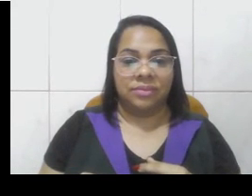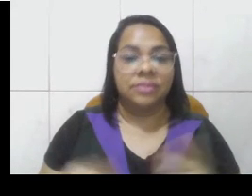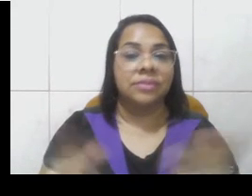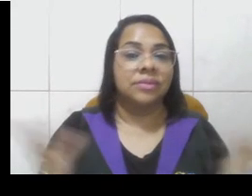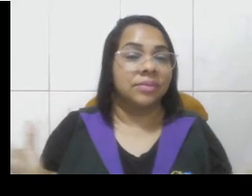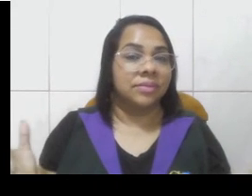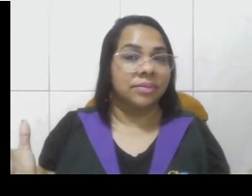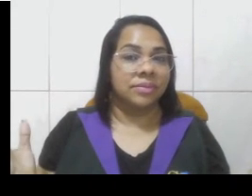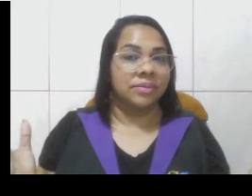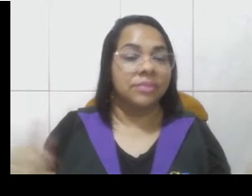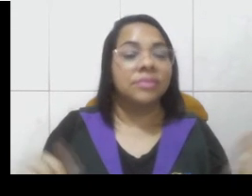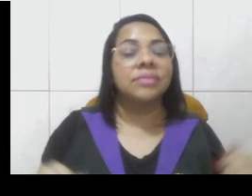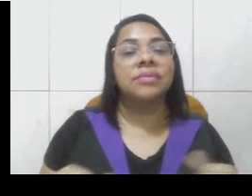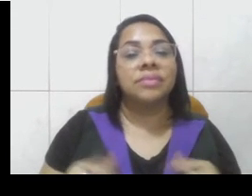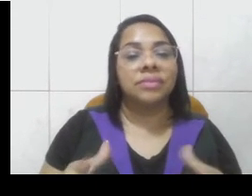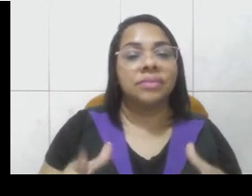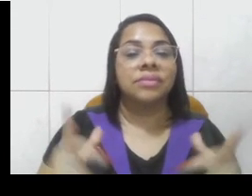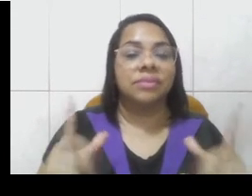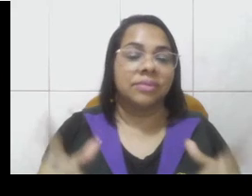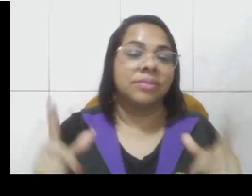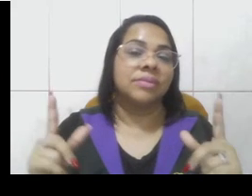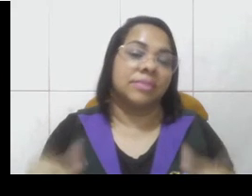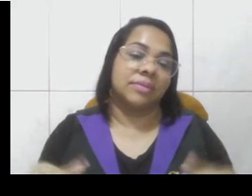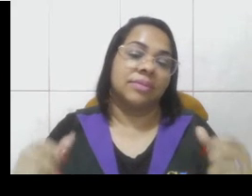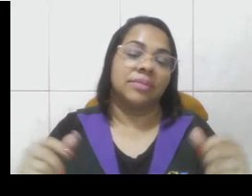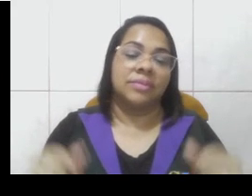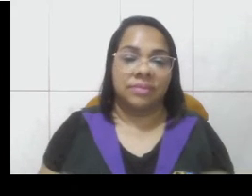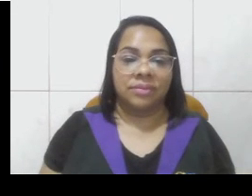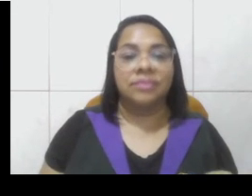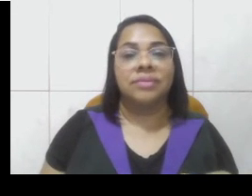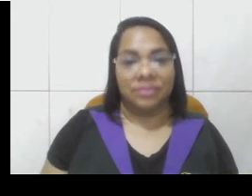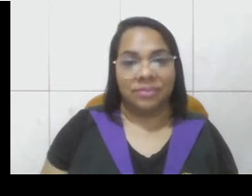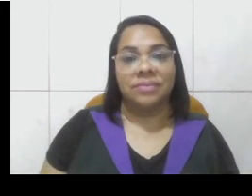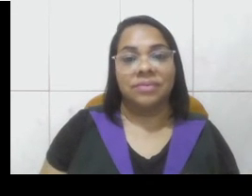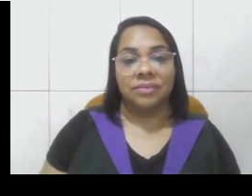alguém, pronomes, eu, tu, ele e ela,